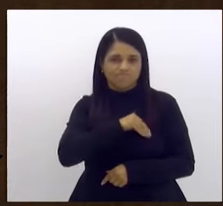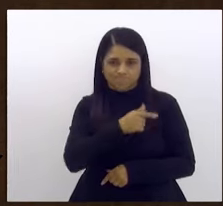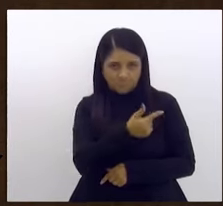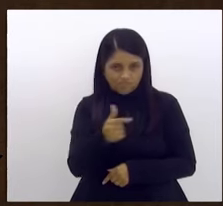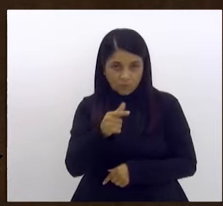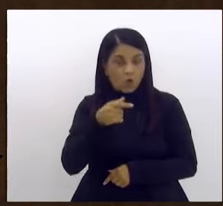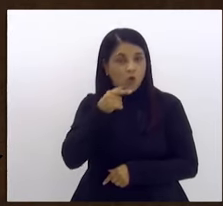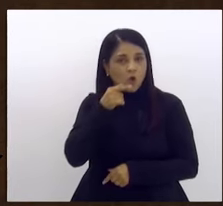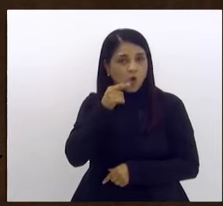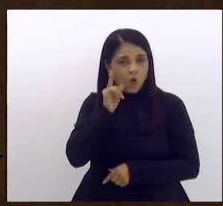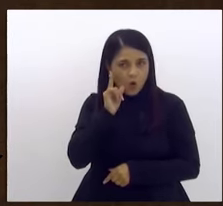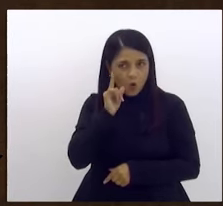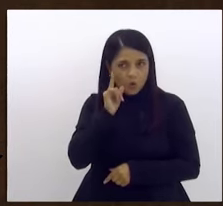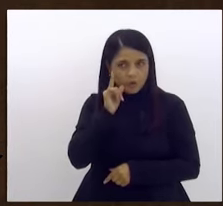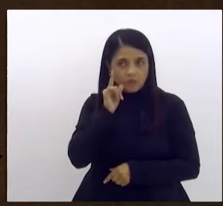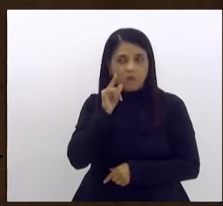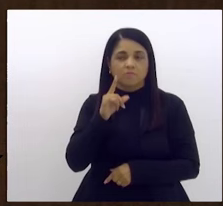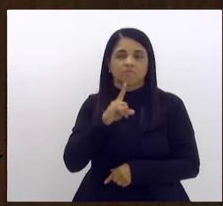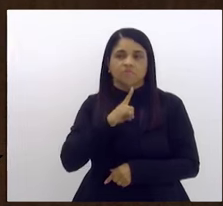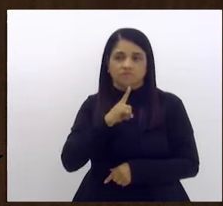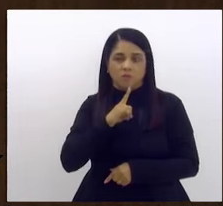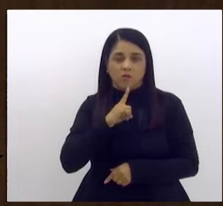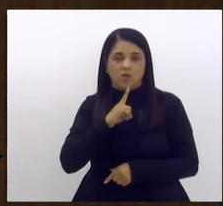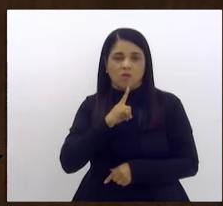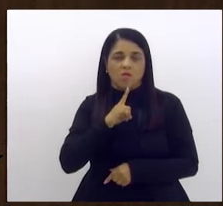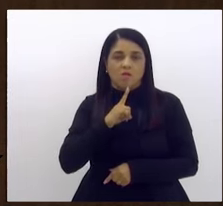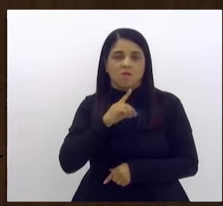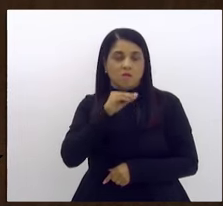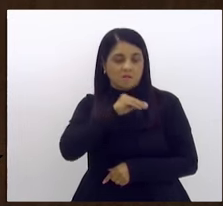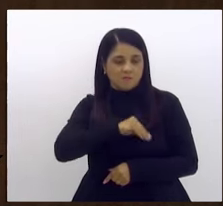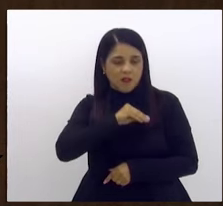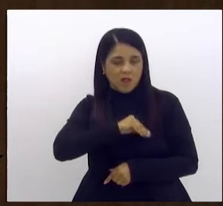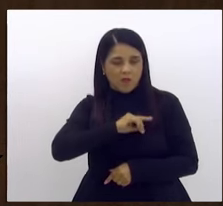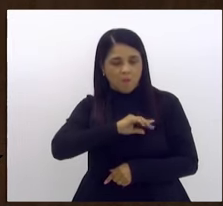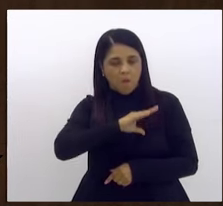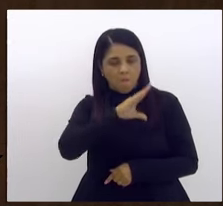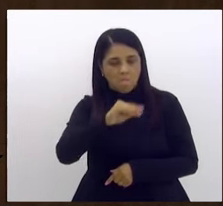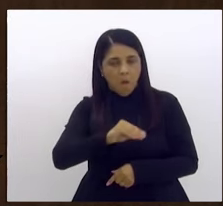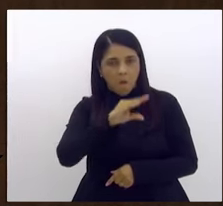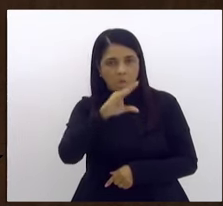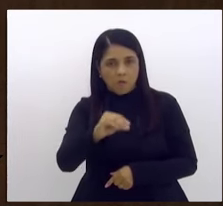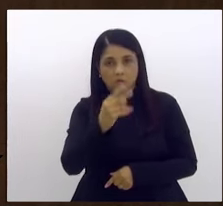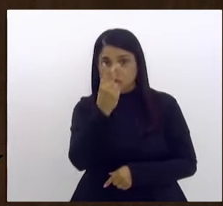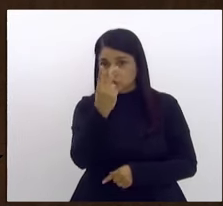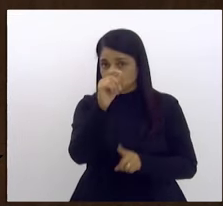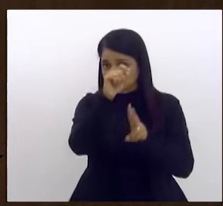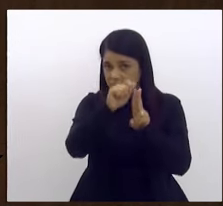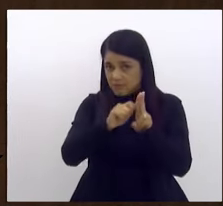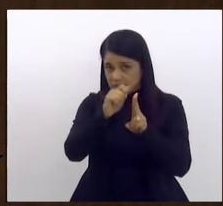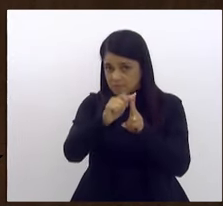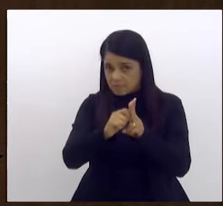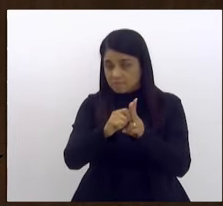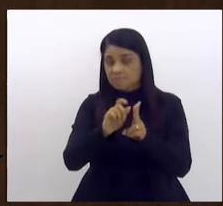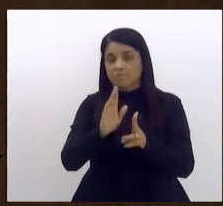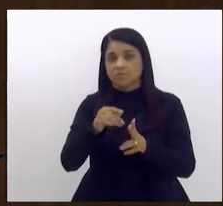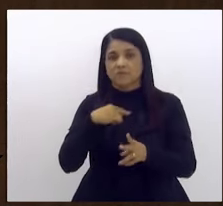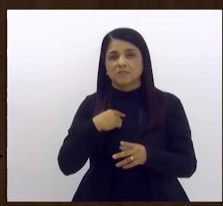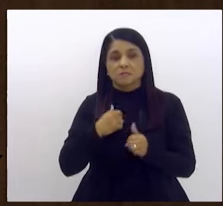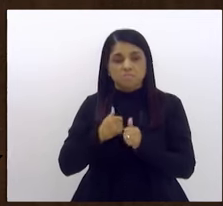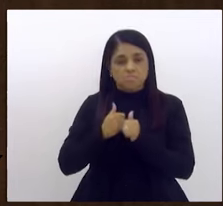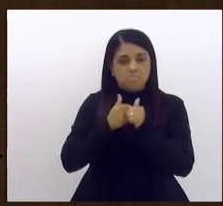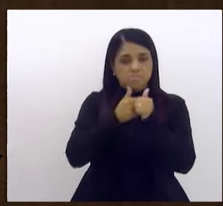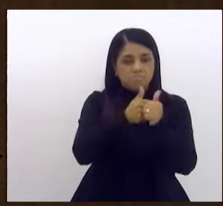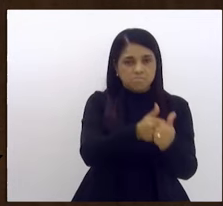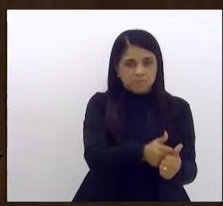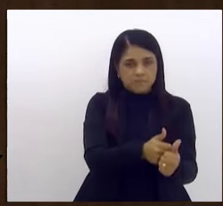infelizmente, um agente civil que está com seu salário há 2 meses atrasado, numa perseguição aos marginais